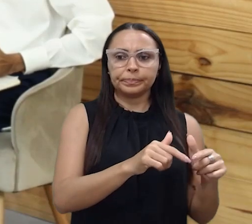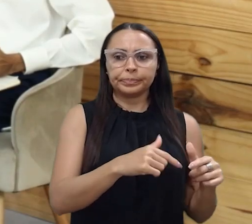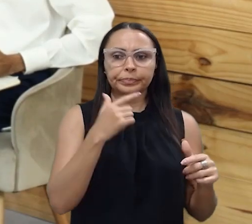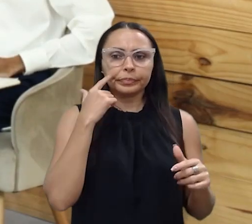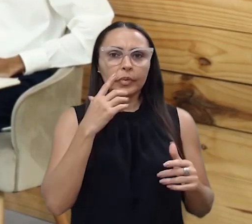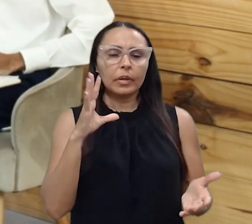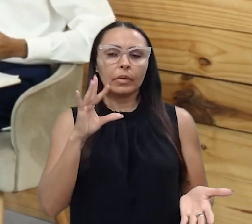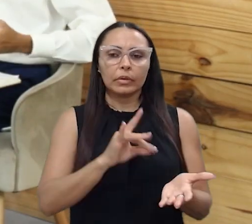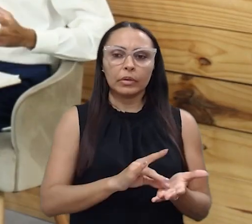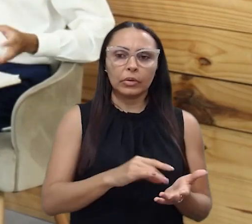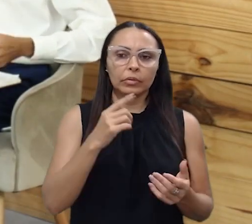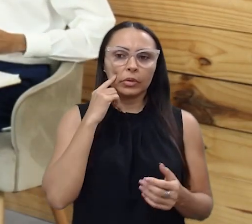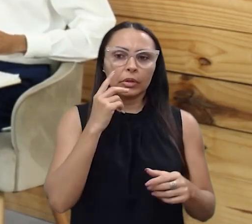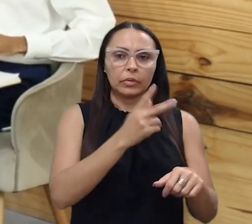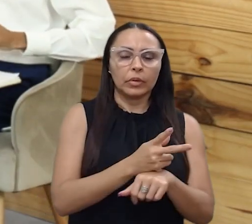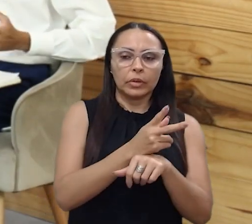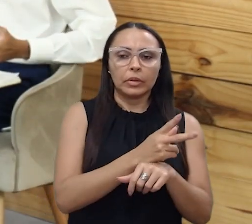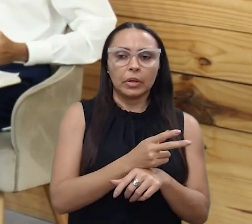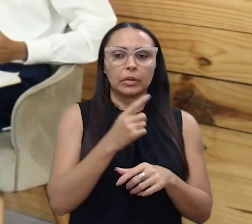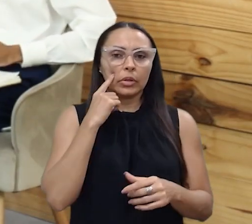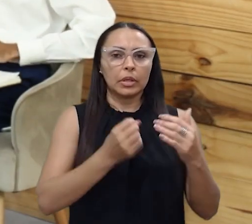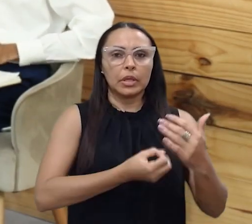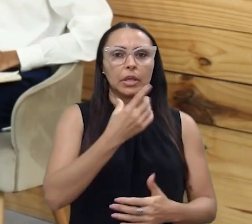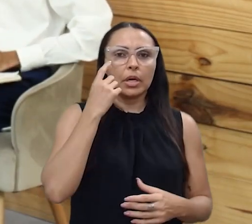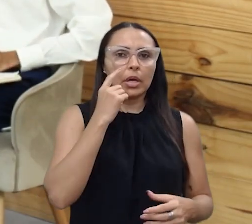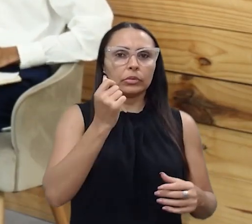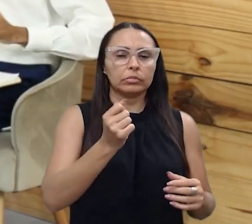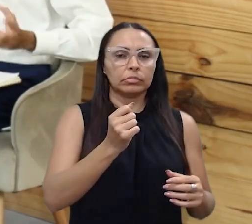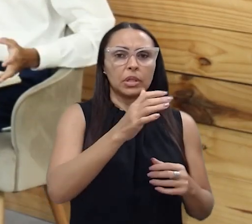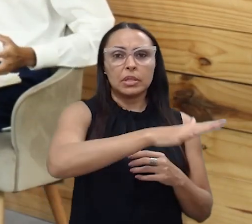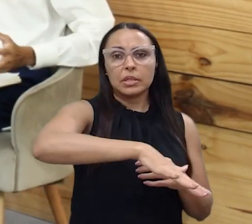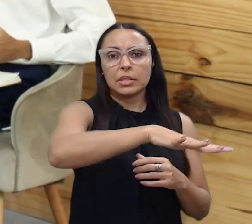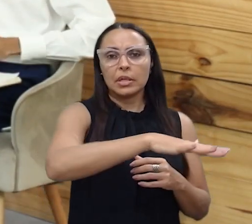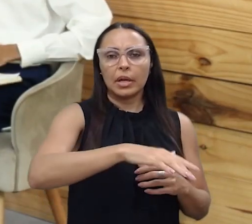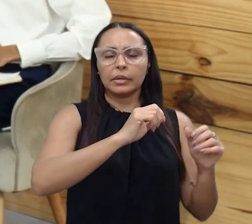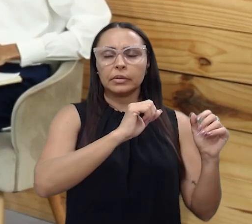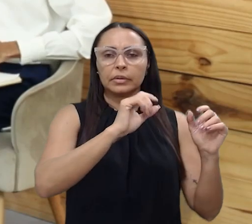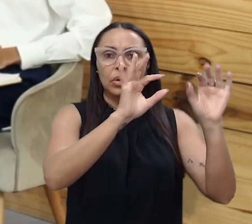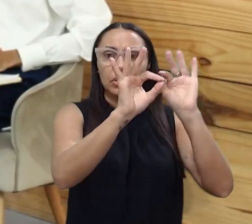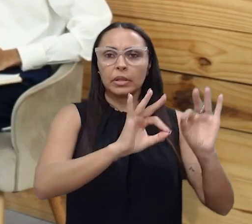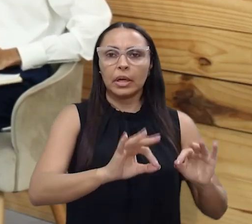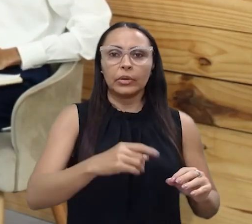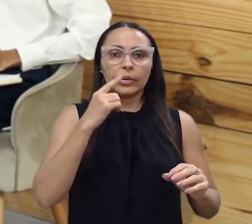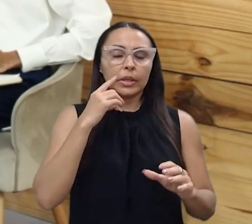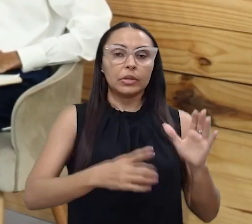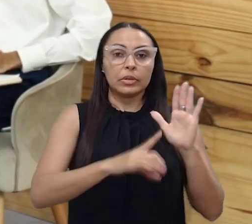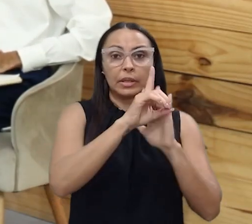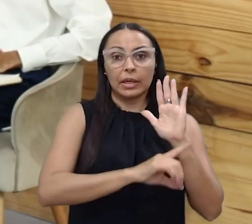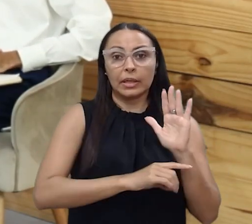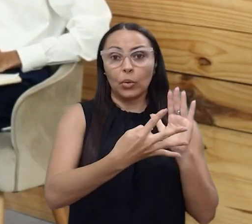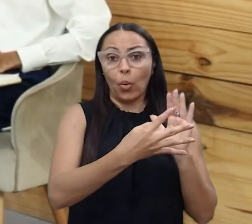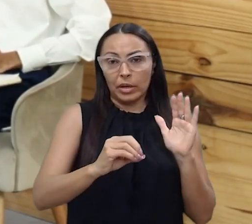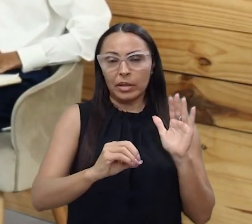enquanto cenógrafo, produzindo os figurinos, criando os cenários, e isso ainda na década de 40.